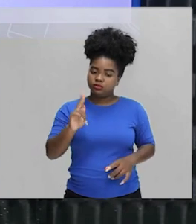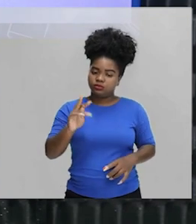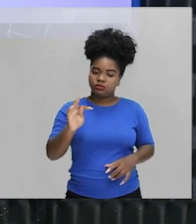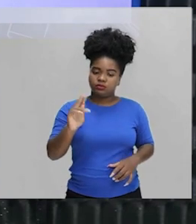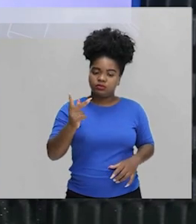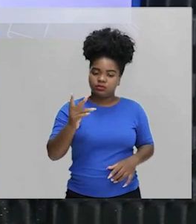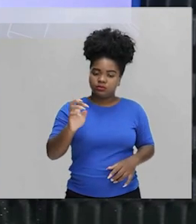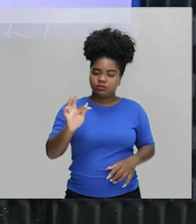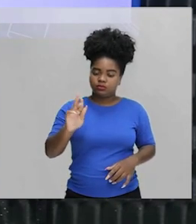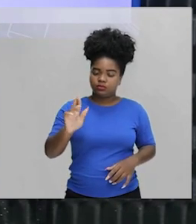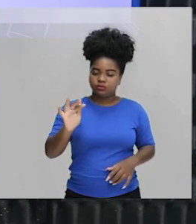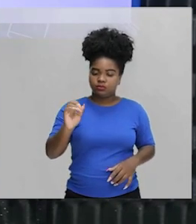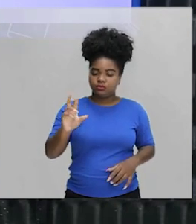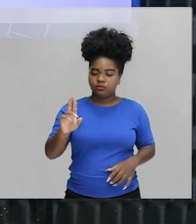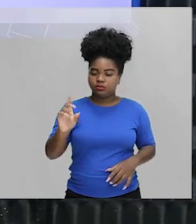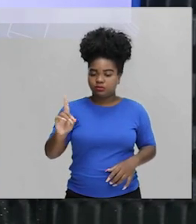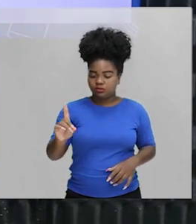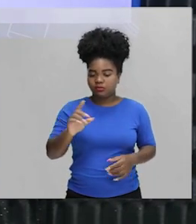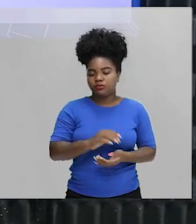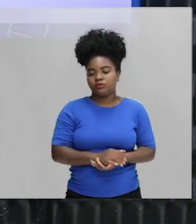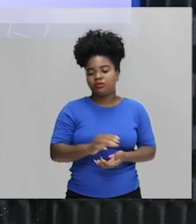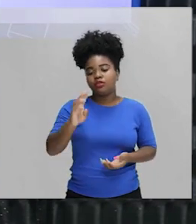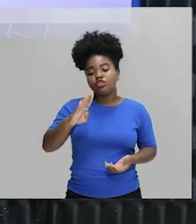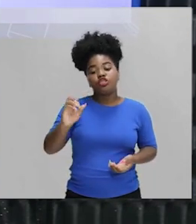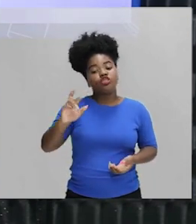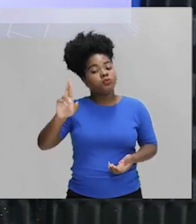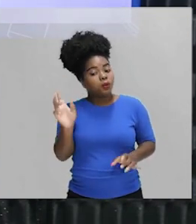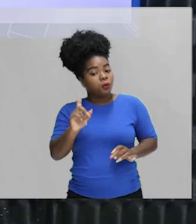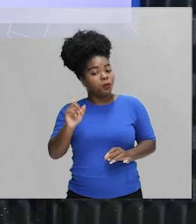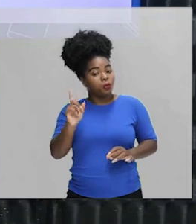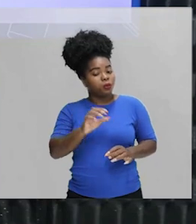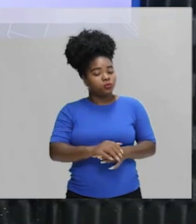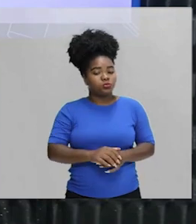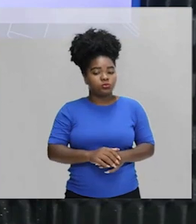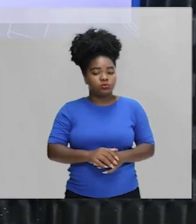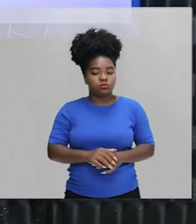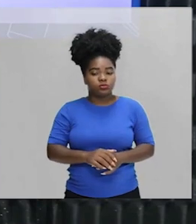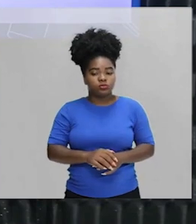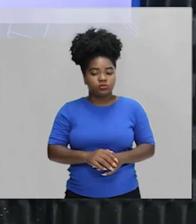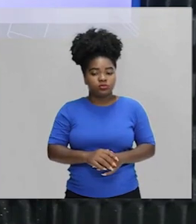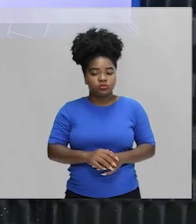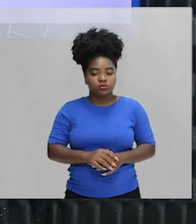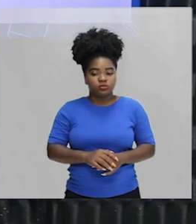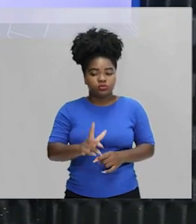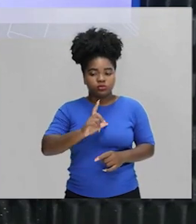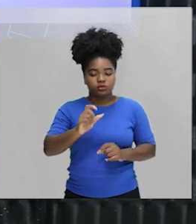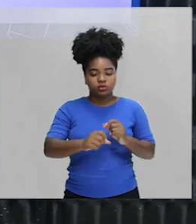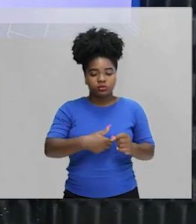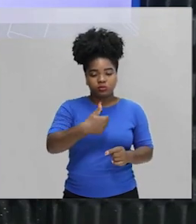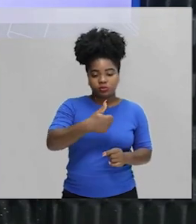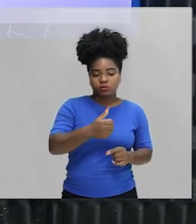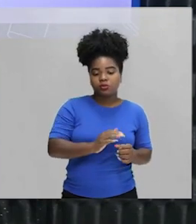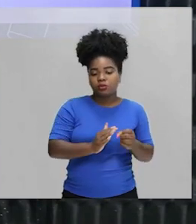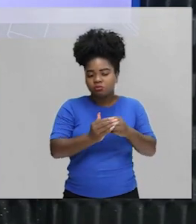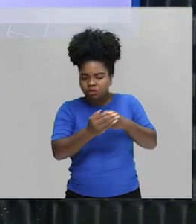B não ele diz que a primeira órbita é circular ou seja Model de B ele trata a primeira órbita discreta